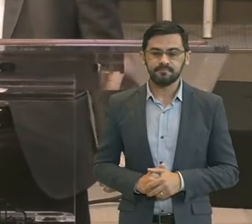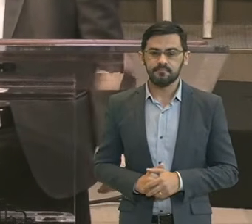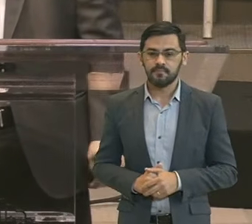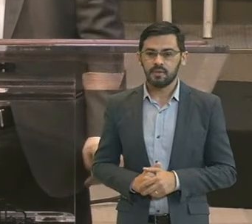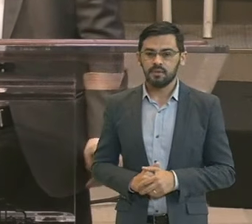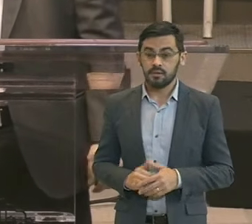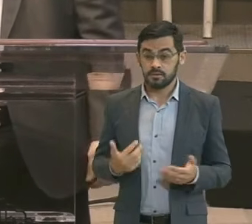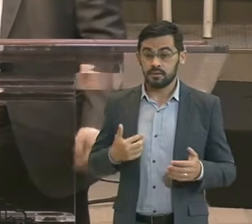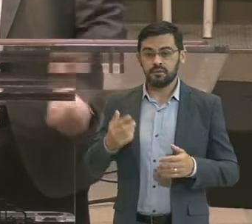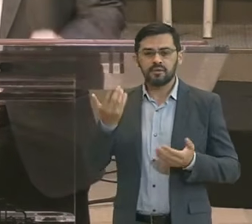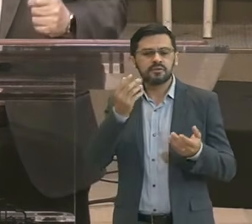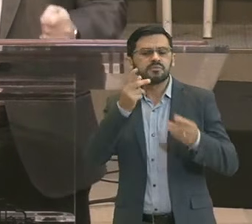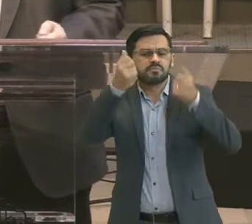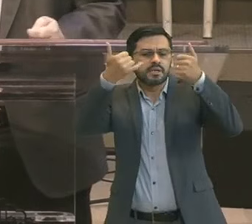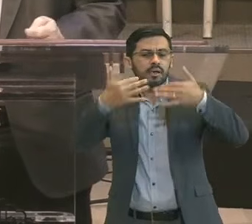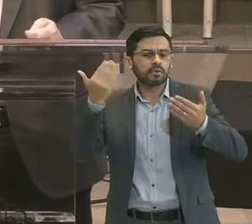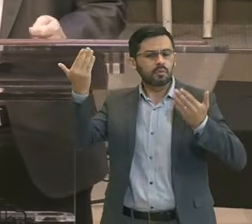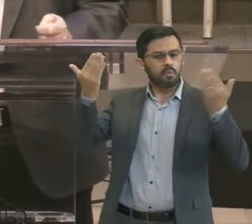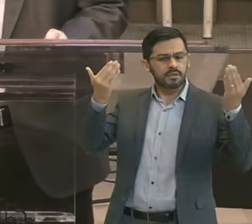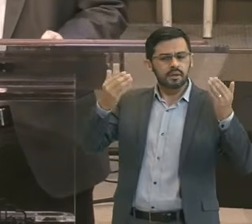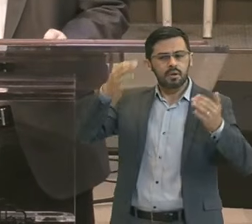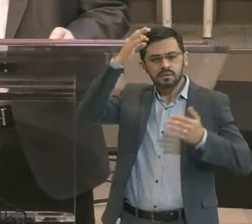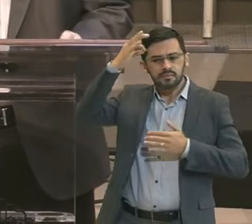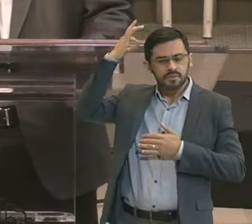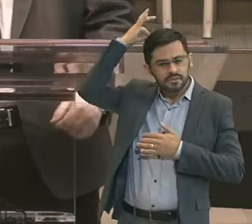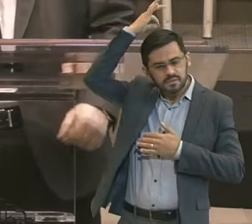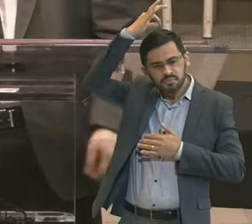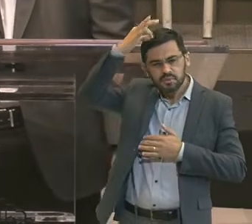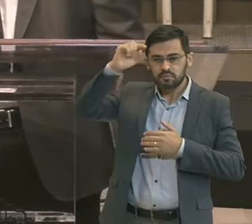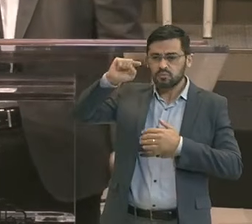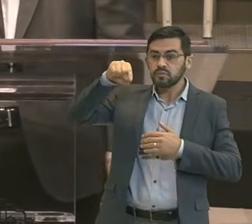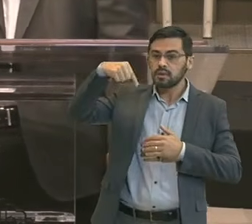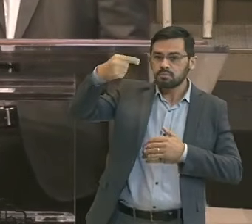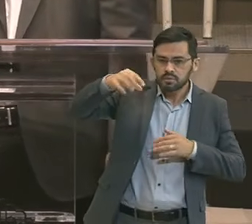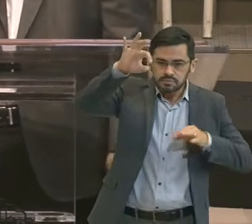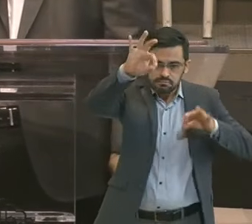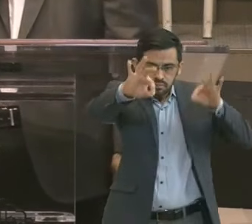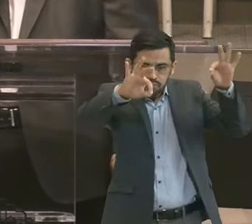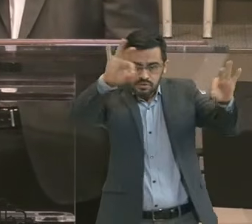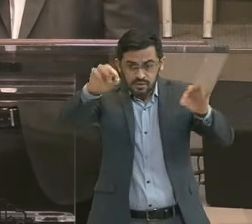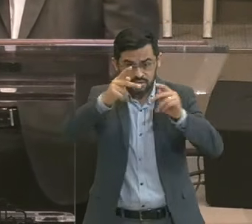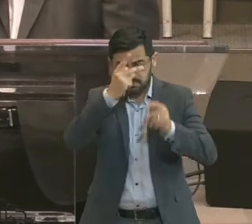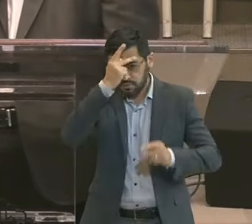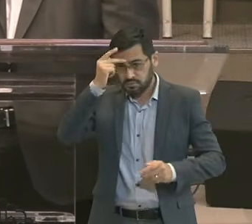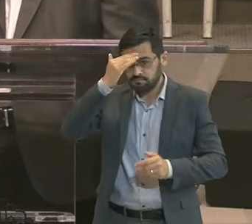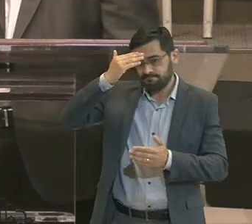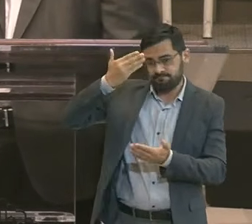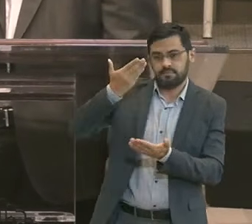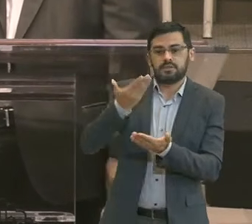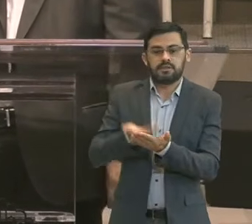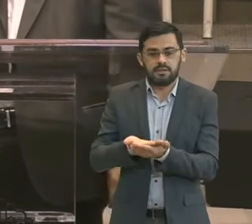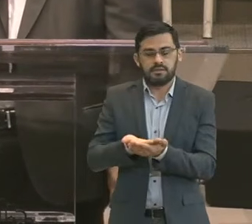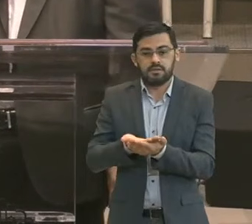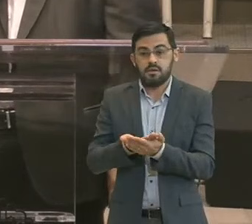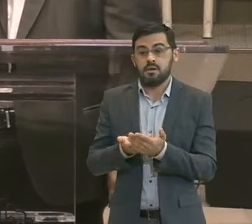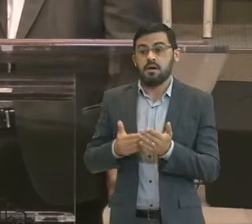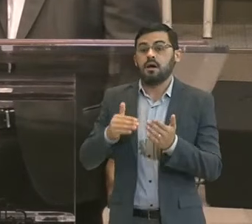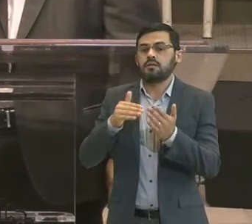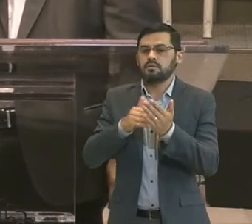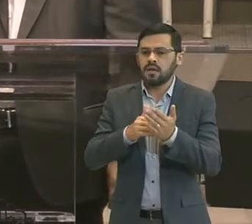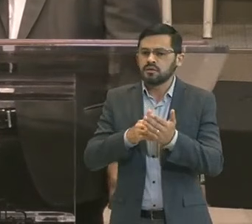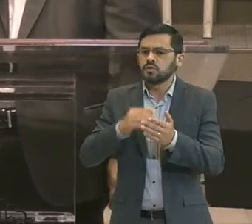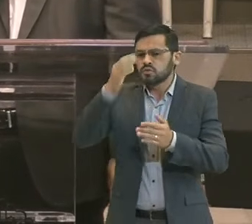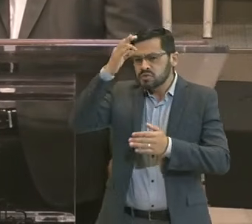E ele estava se referindo ao Espírito que mais tarde receberiam os que nele crescem. Até então